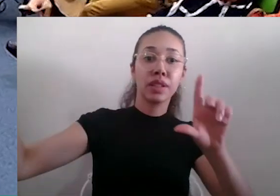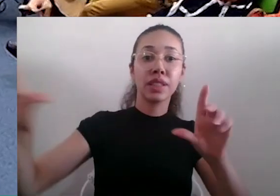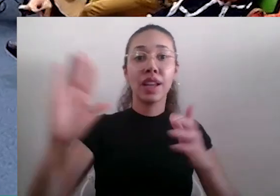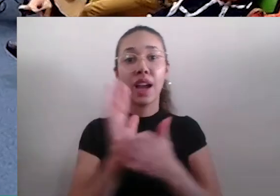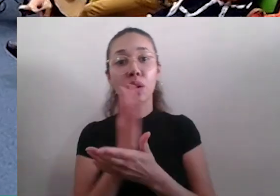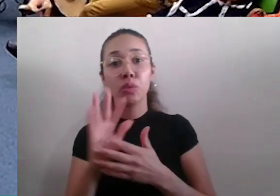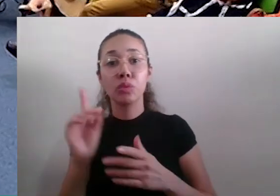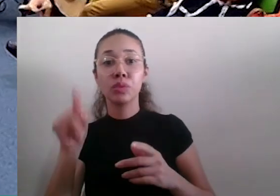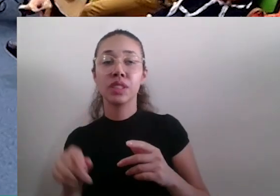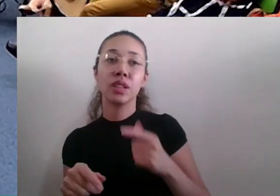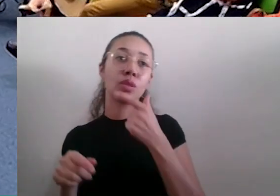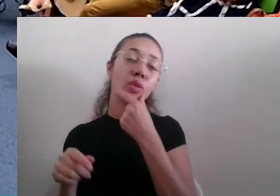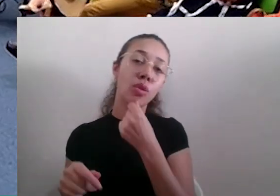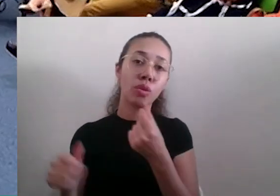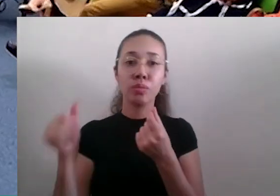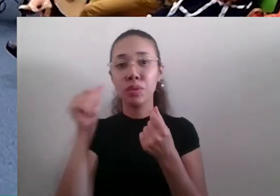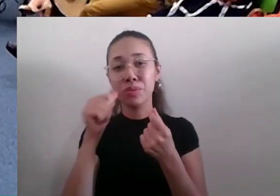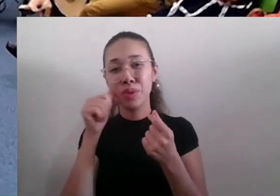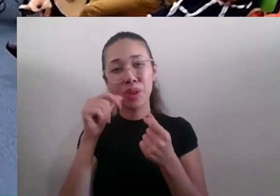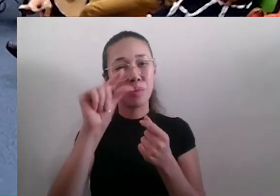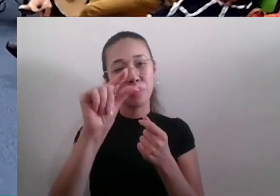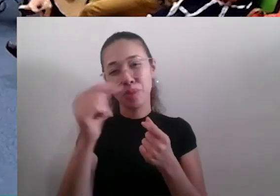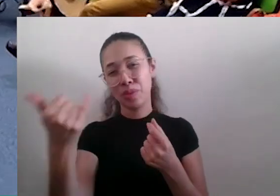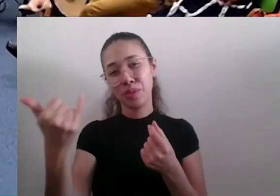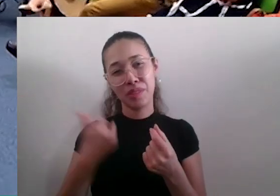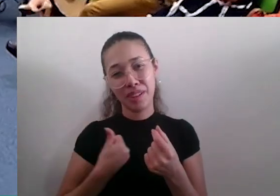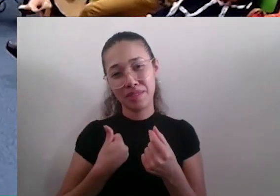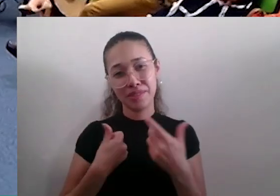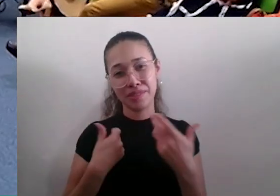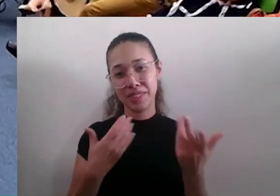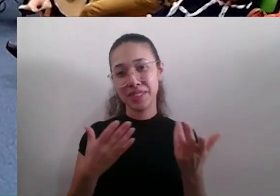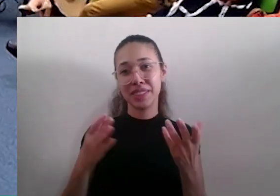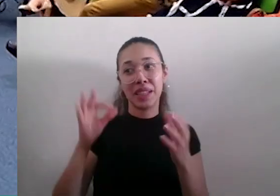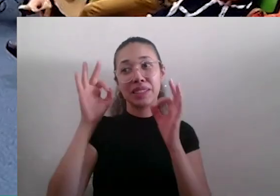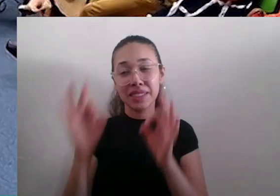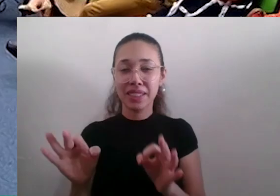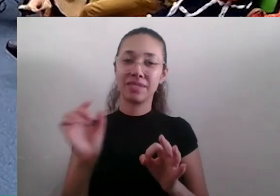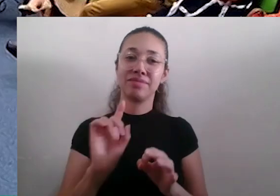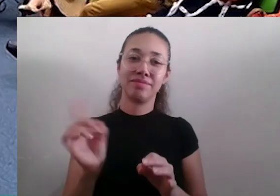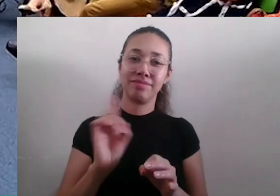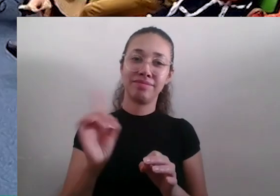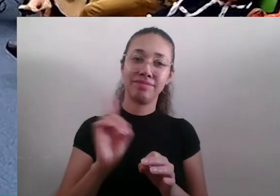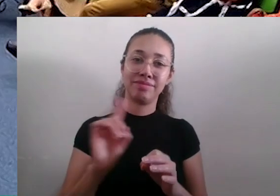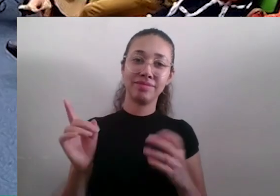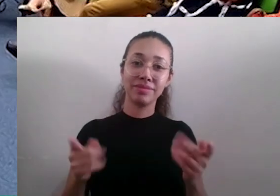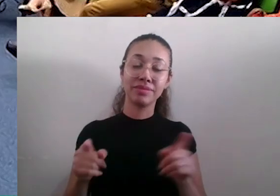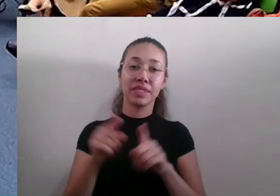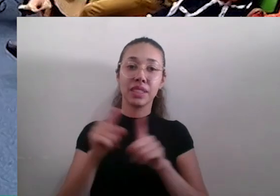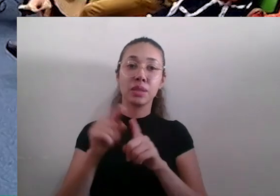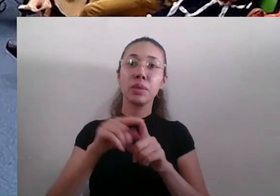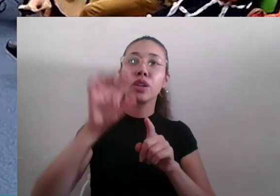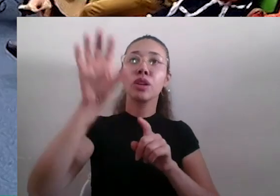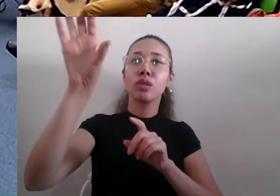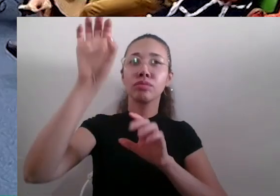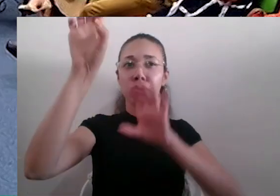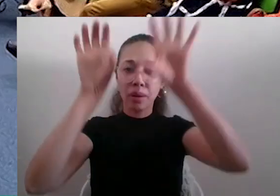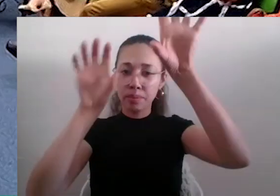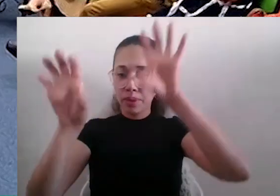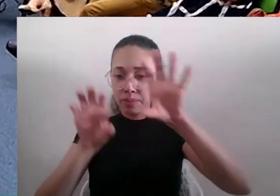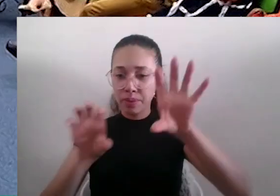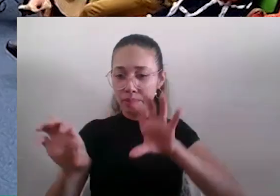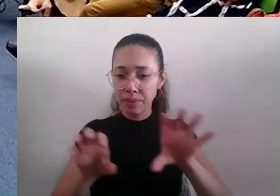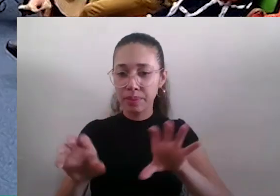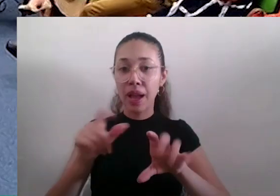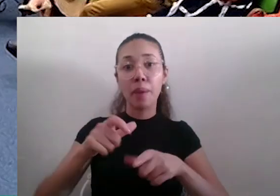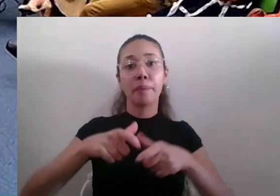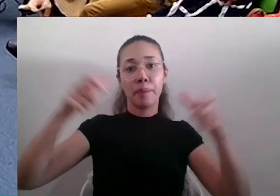sabe na verdade o o quanto a gente pode confiar e a gente consegue dado Regional isso isso a gente consegue por isso que a gente sabe que